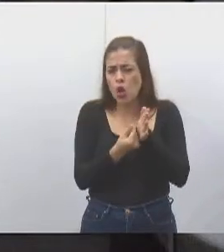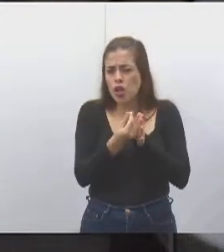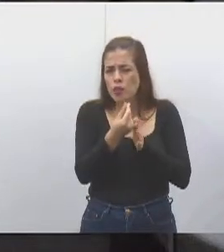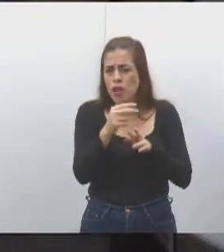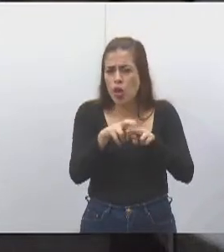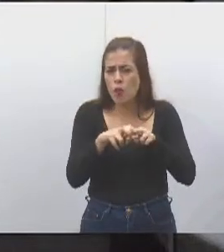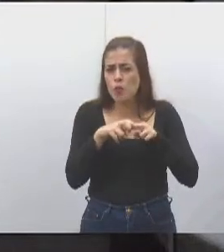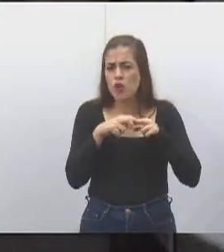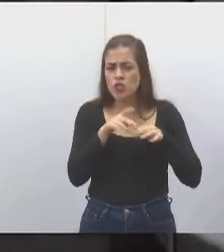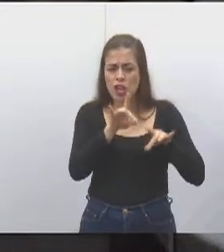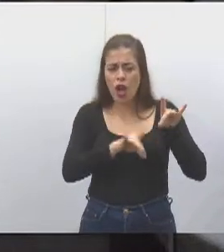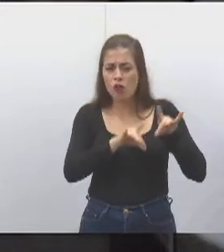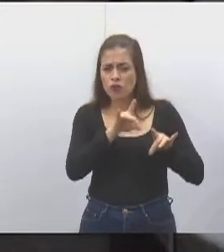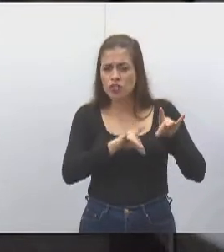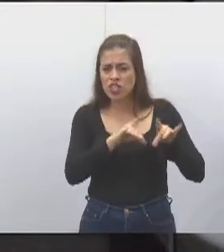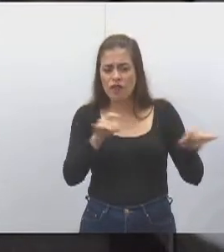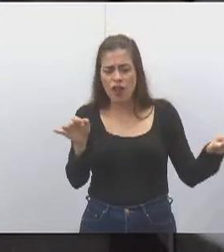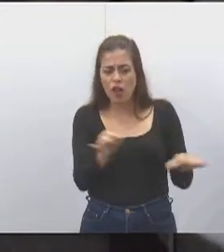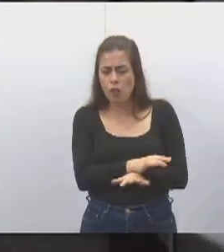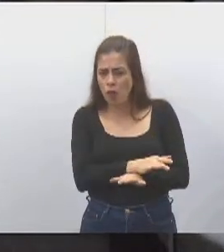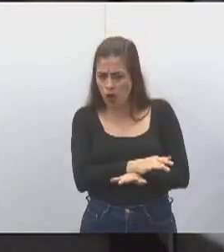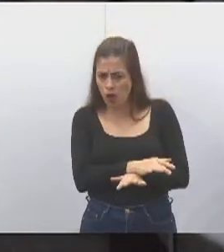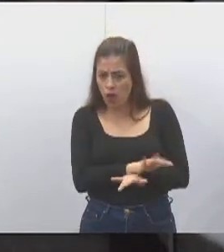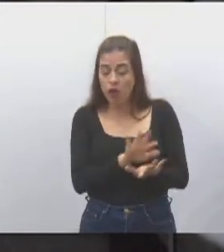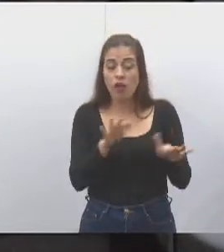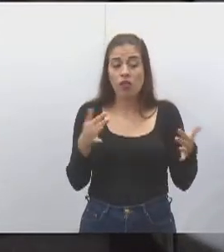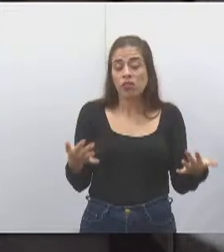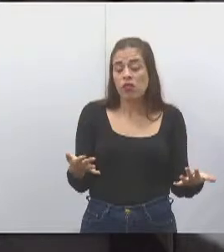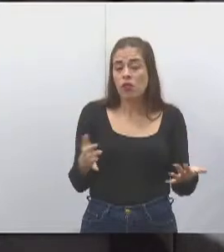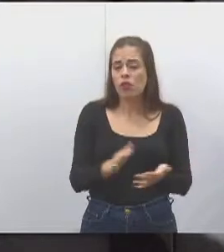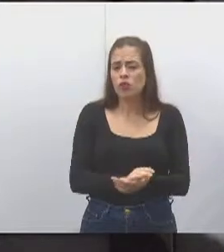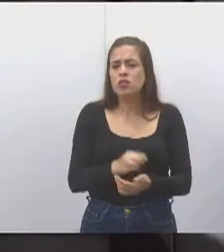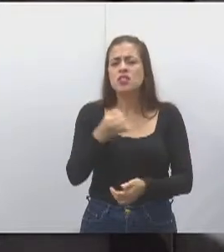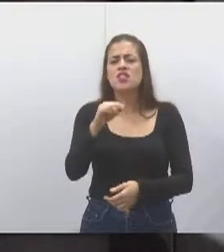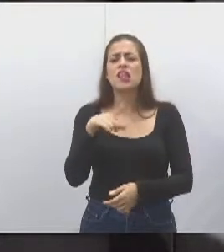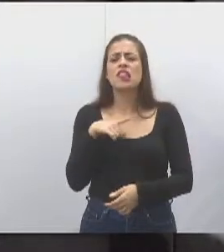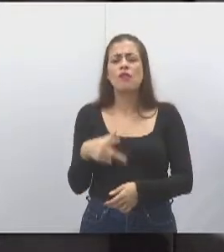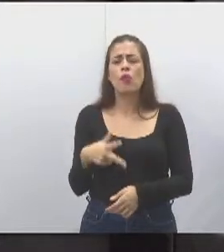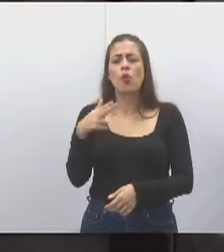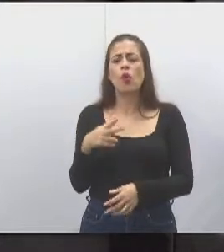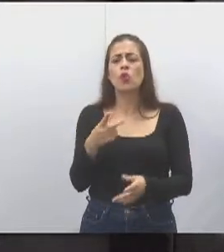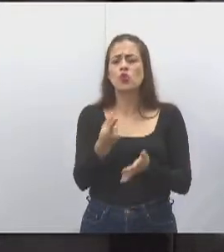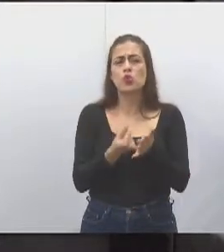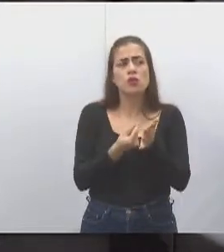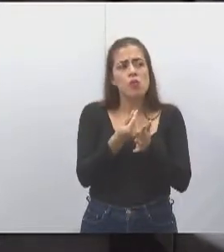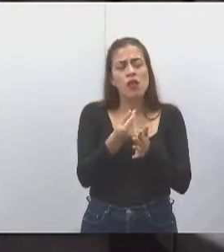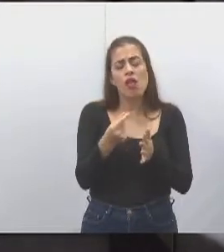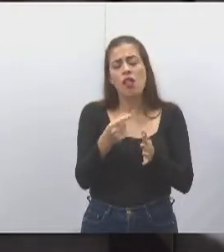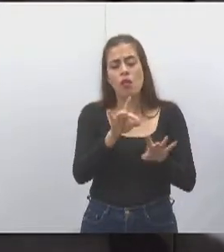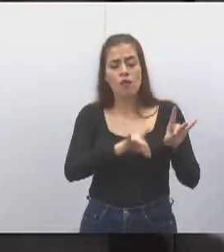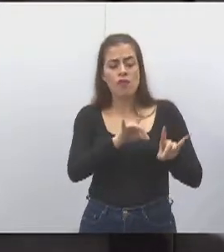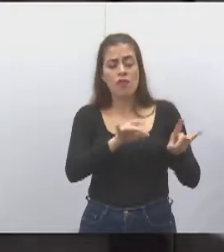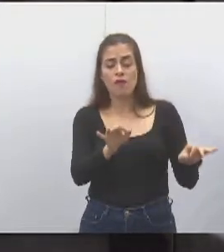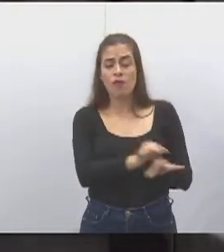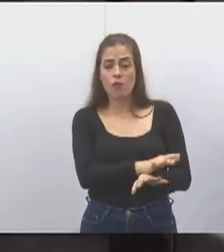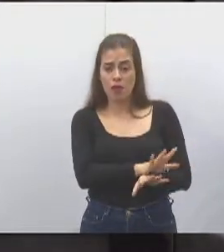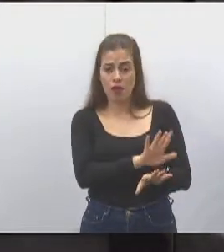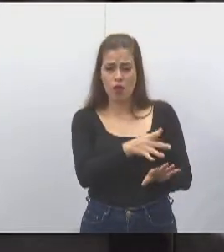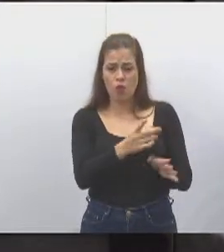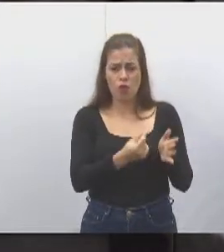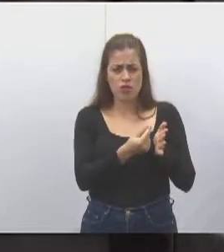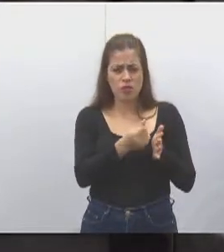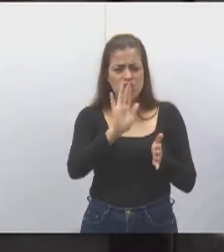por isso as oficinas elas seriam encerradas, né? Então, se teve um corte orçamentário e se a oficina foi encerrada, né, no orçamento que já